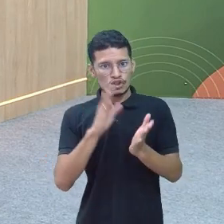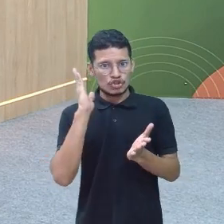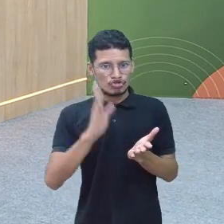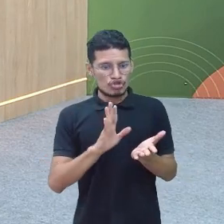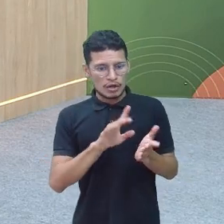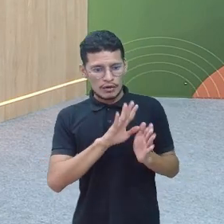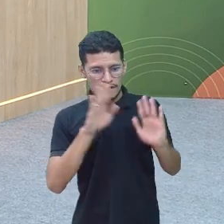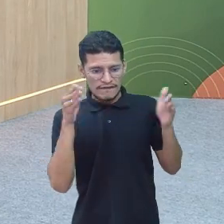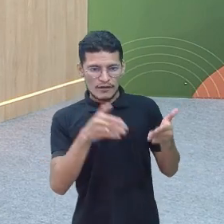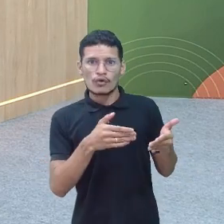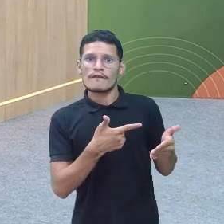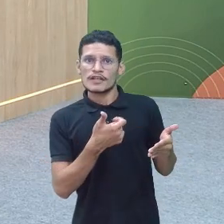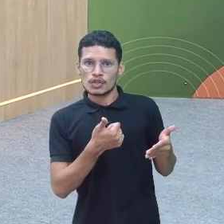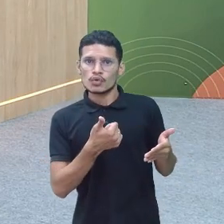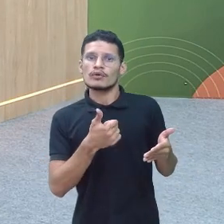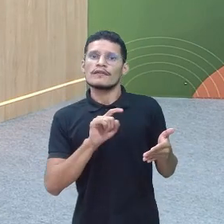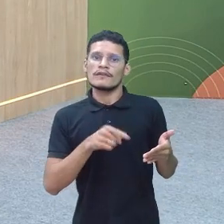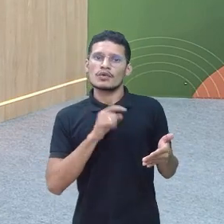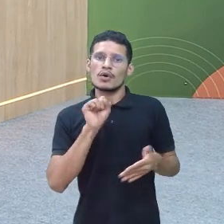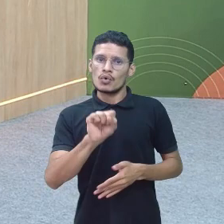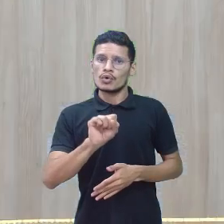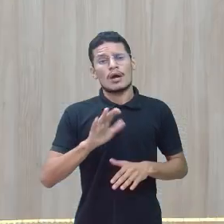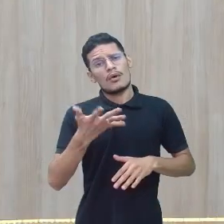Uns mais e outros menos, tá?